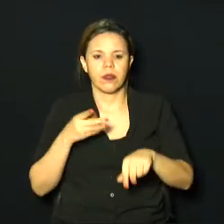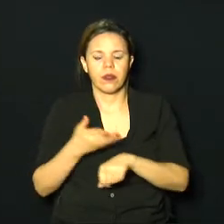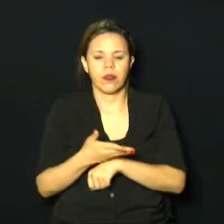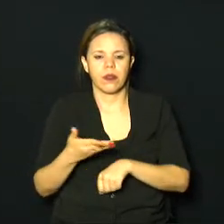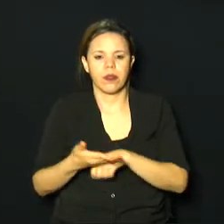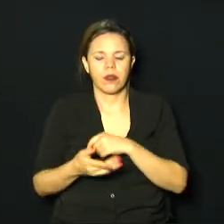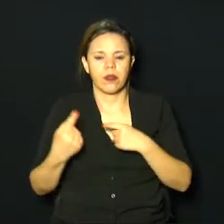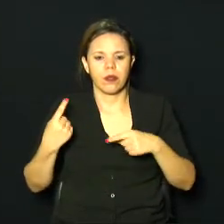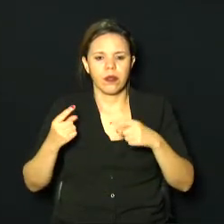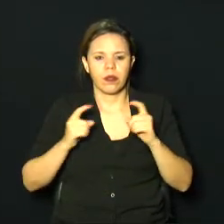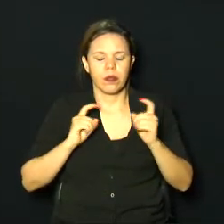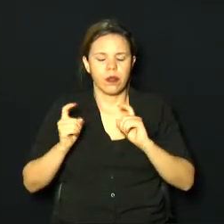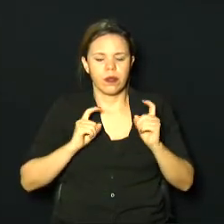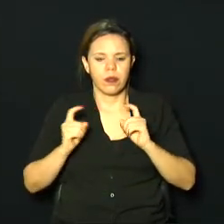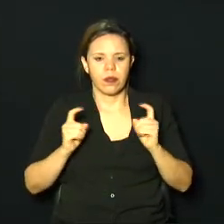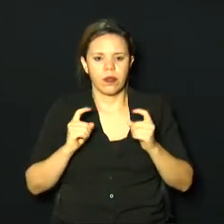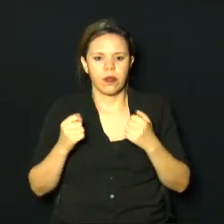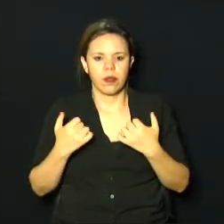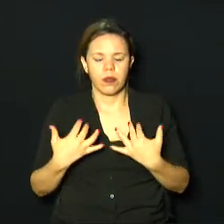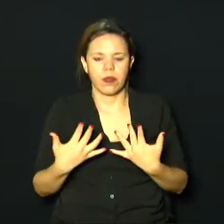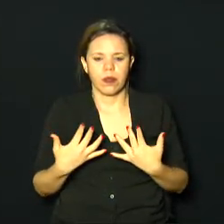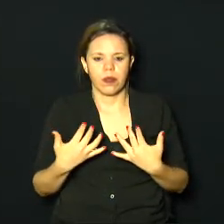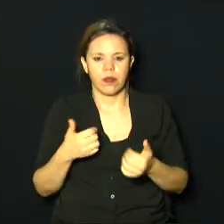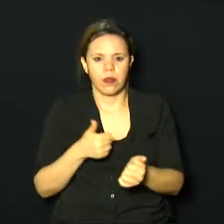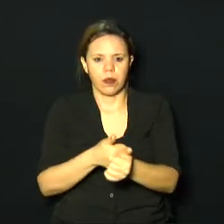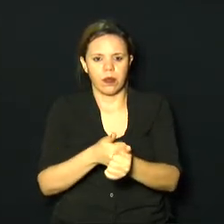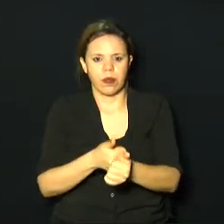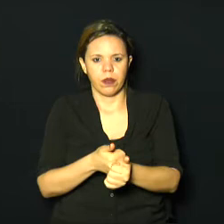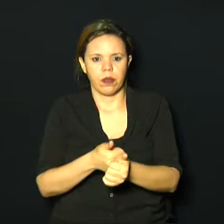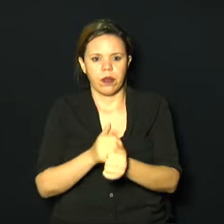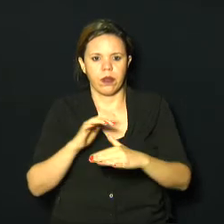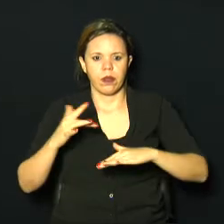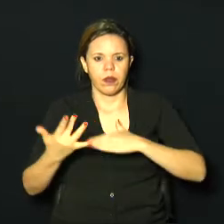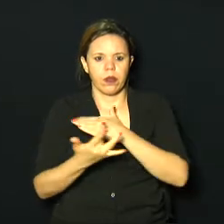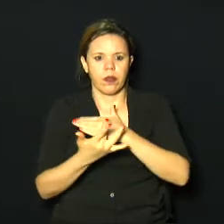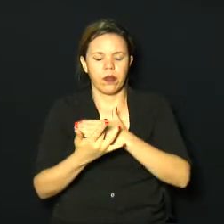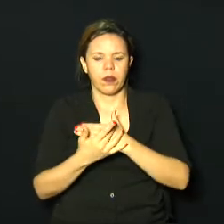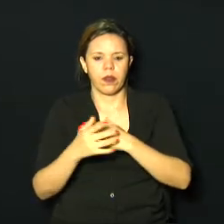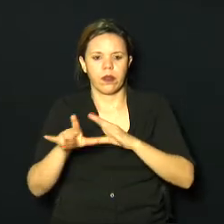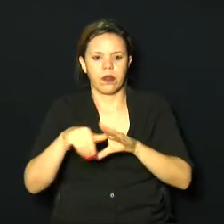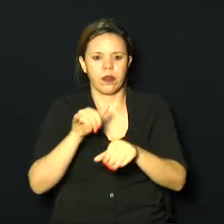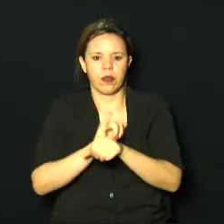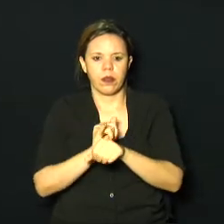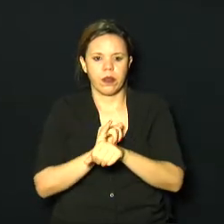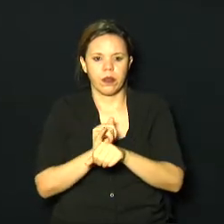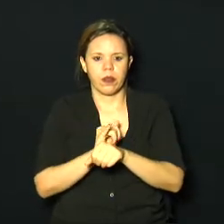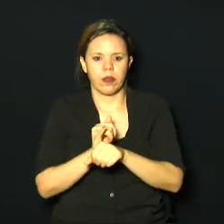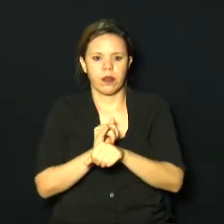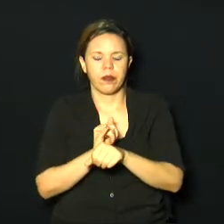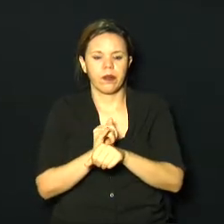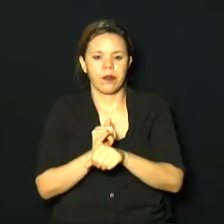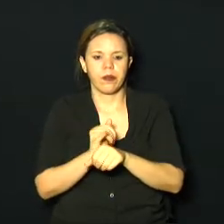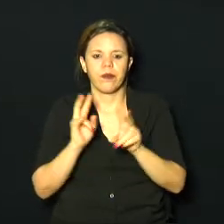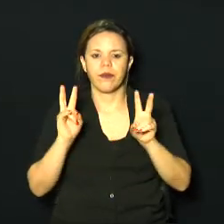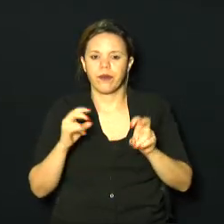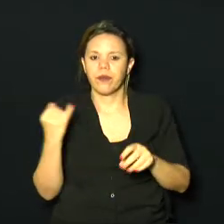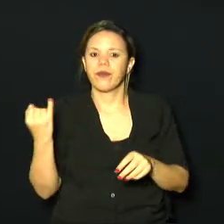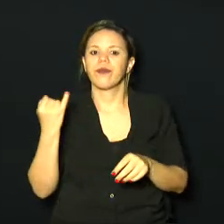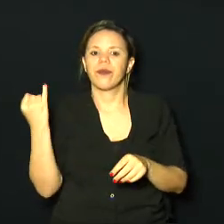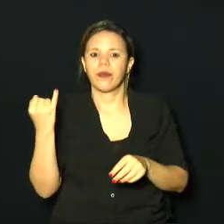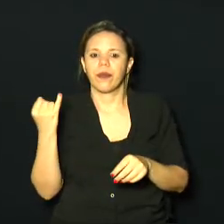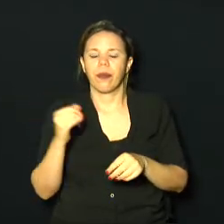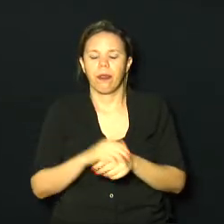desta reunião, desse debate, a todos que estão acompanhando pelas redes sociais, pelo YouTube. Esse assunto tão